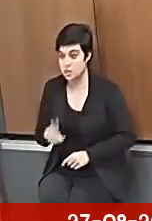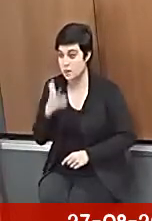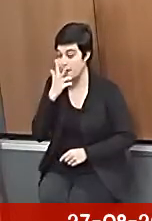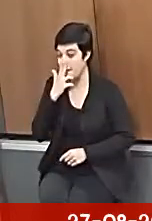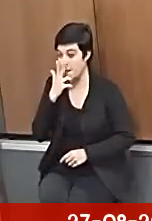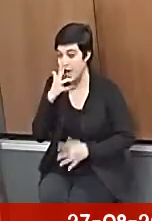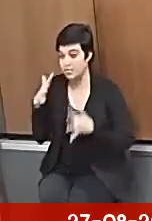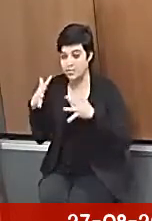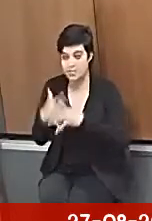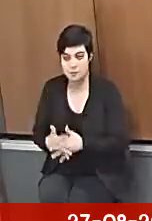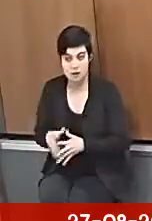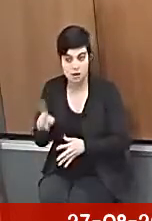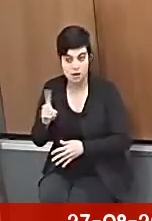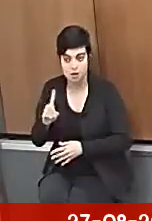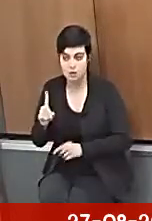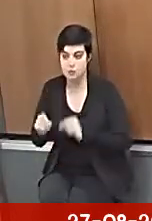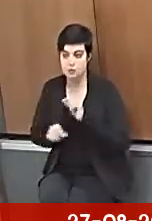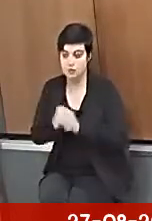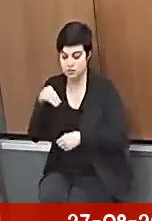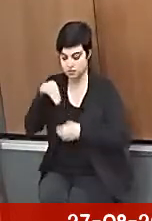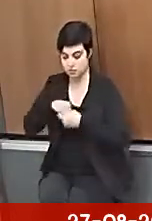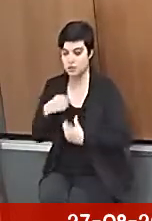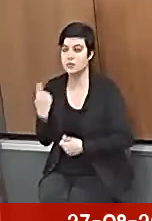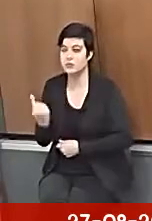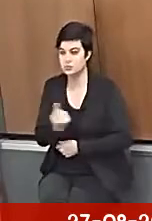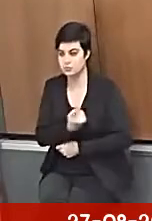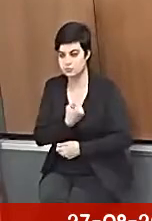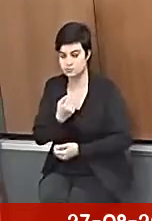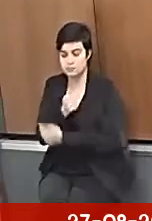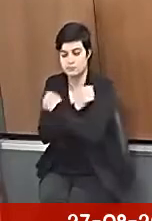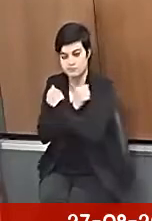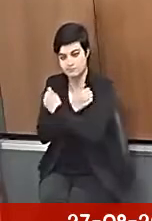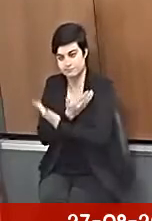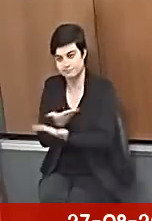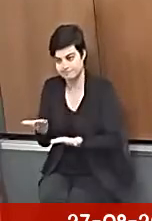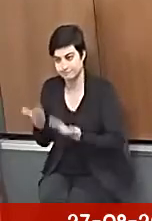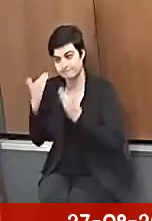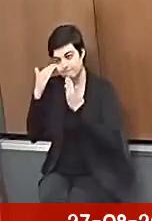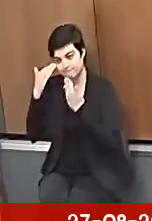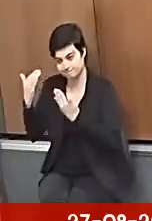porque a deficiência tá aqui ó desde 9 com cigarro a bra